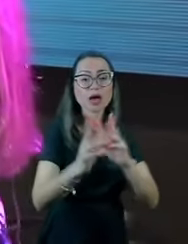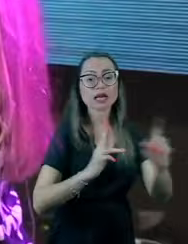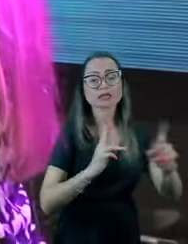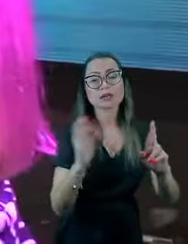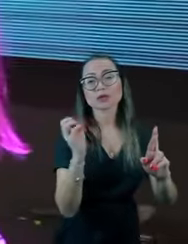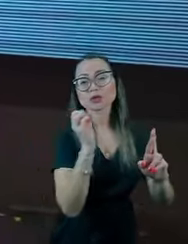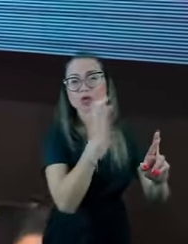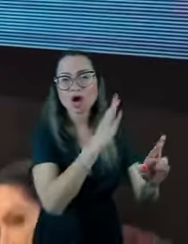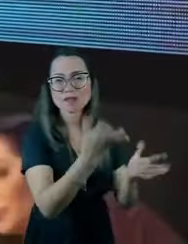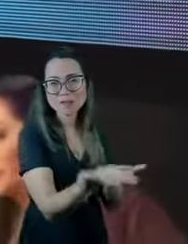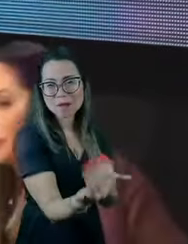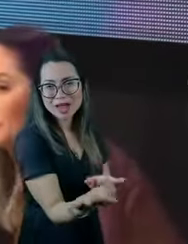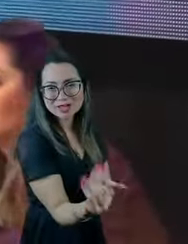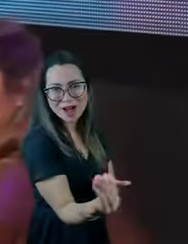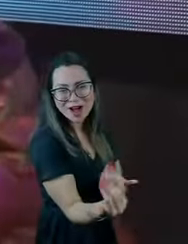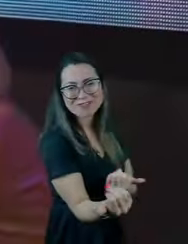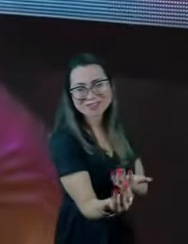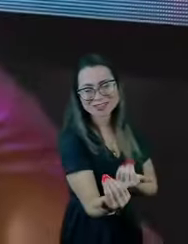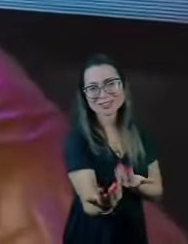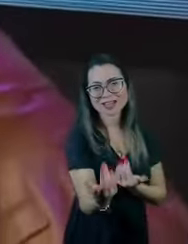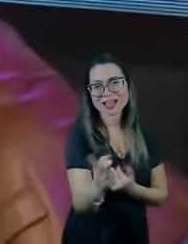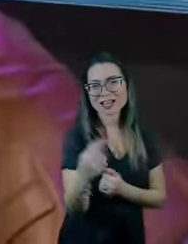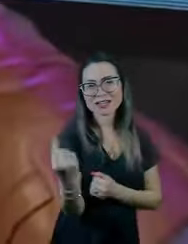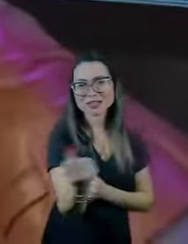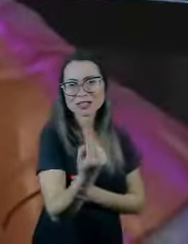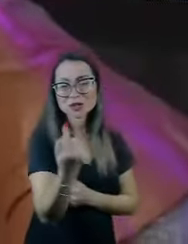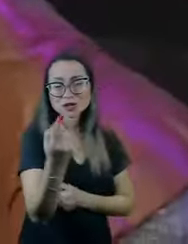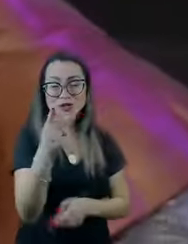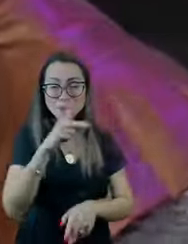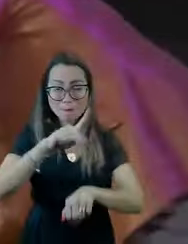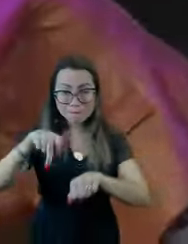jovens, diante das jovens da nossa nação.